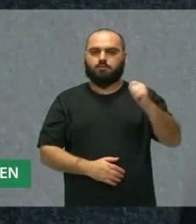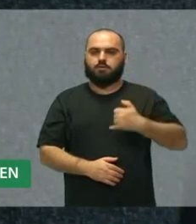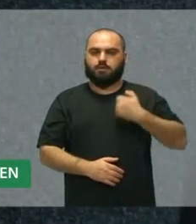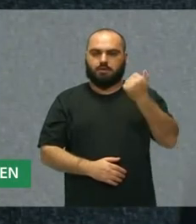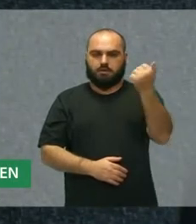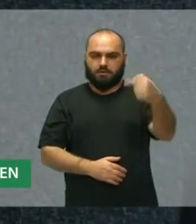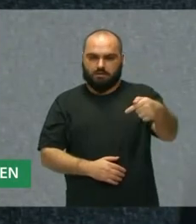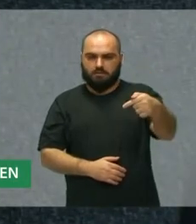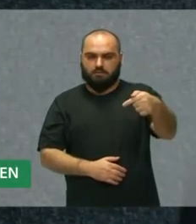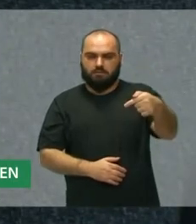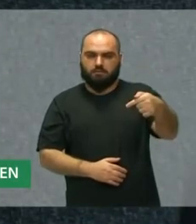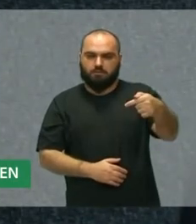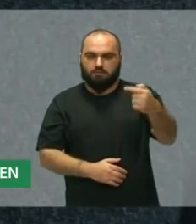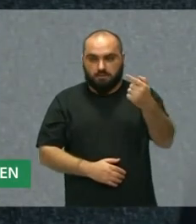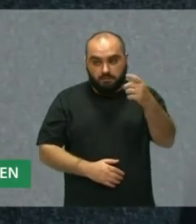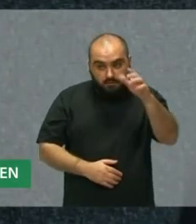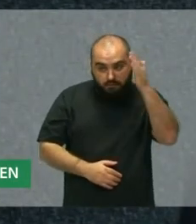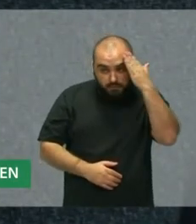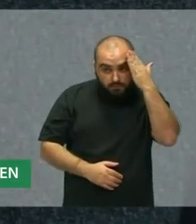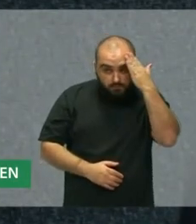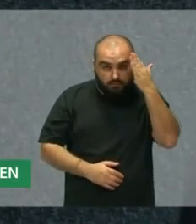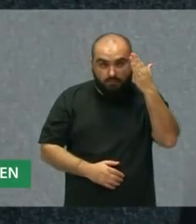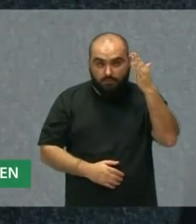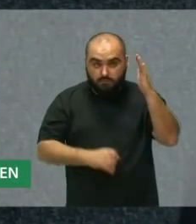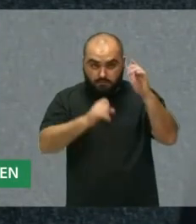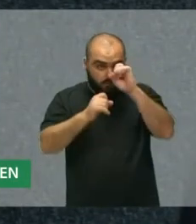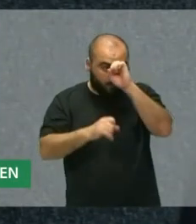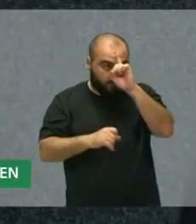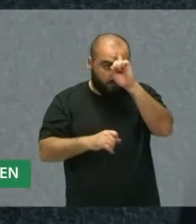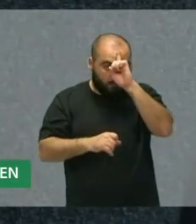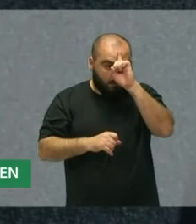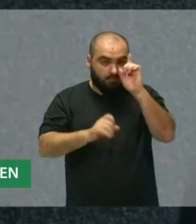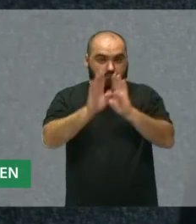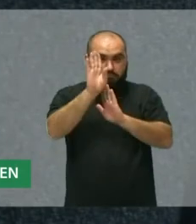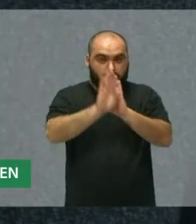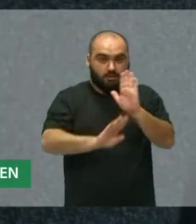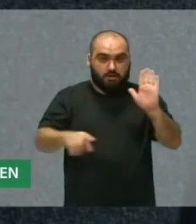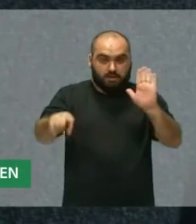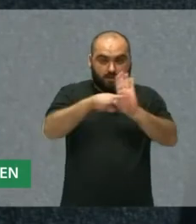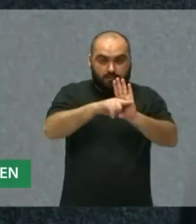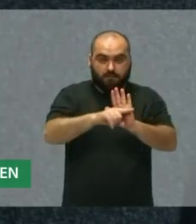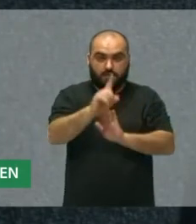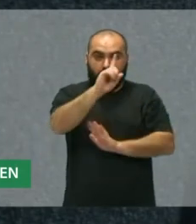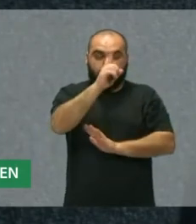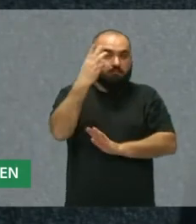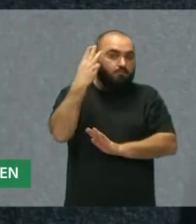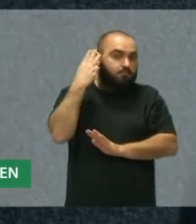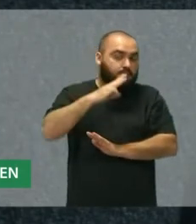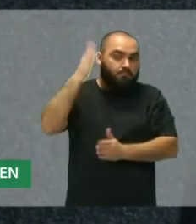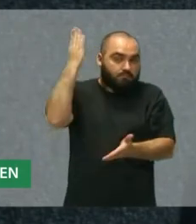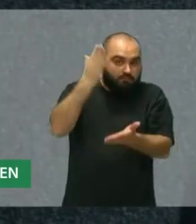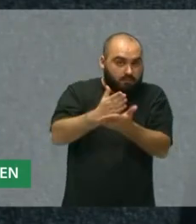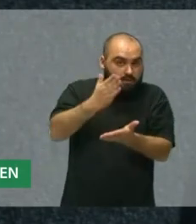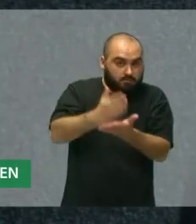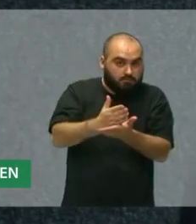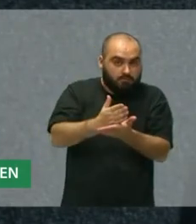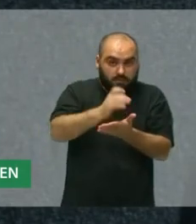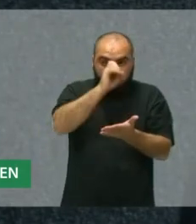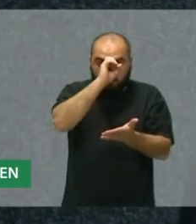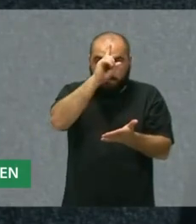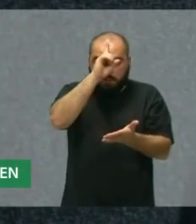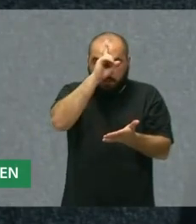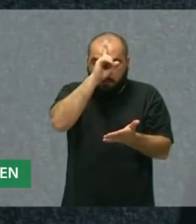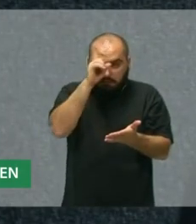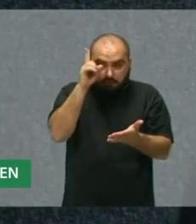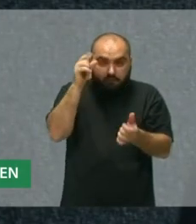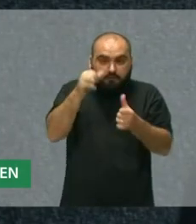fechando 1,5 milhão negativo por mês. Eu gostaria de perguntar para a irmã, quanto tempo mais tem uma média o hospital aguenta gastar